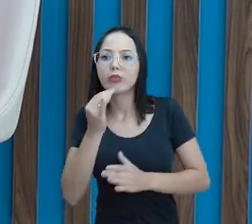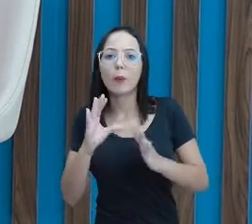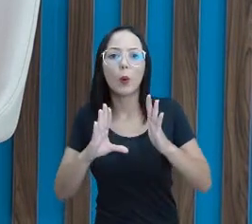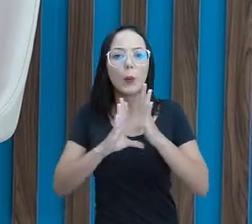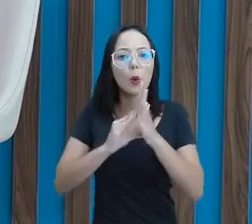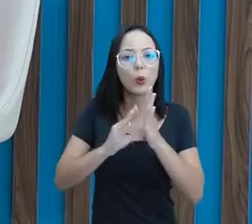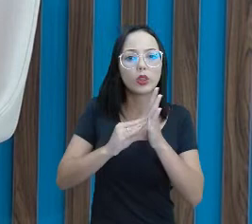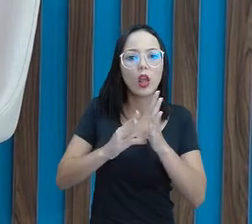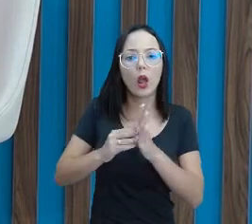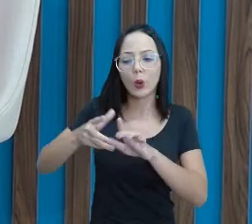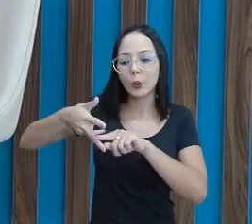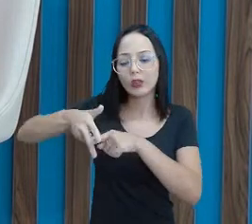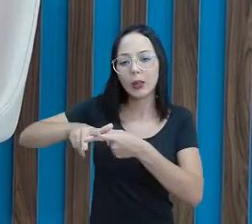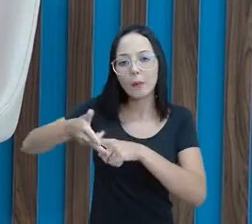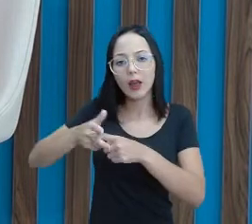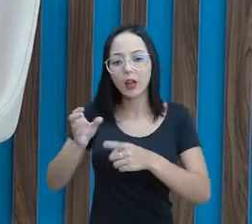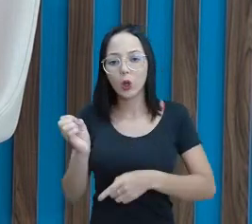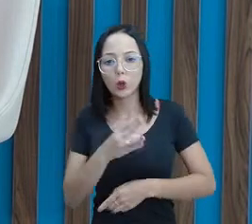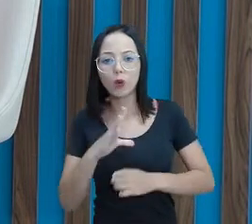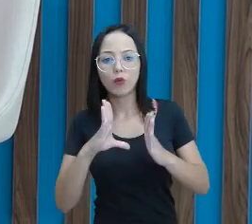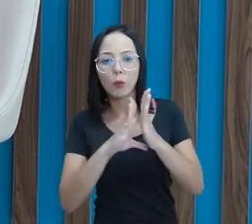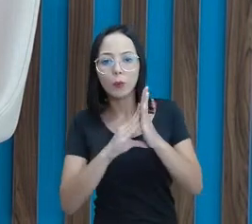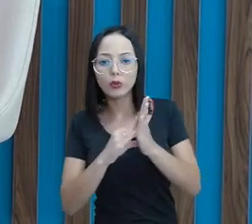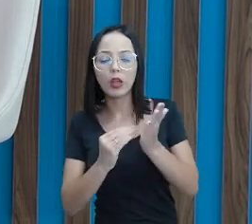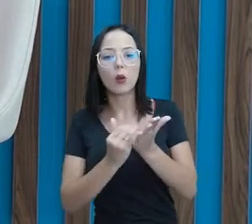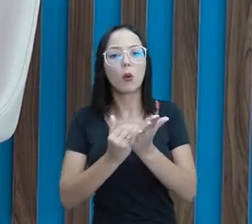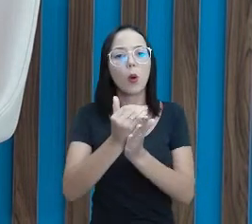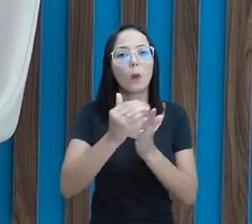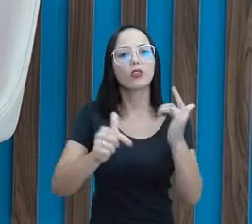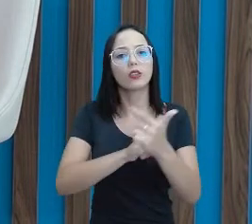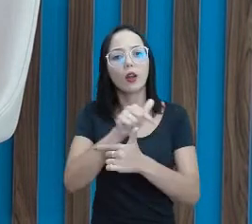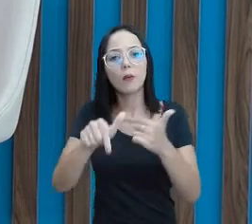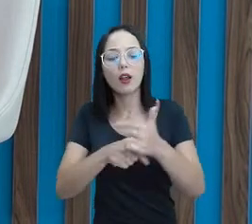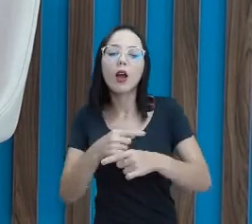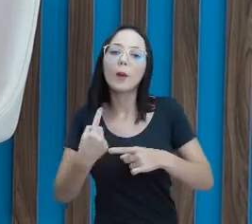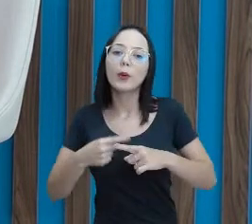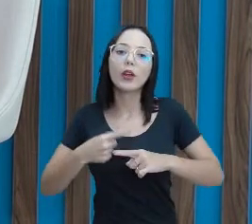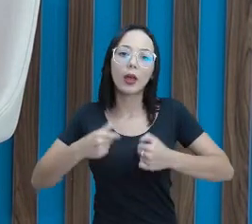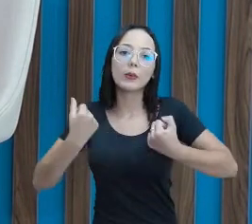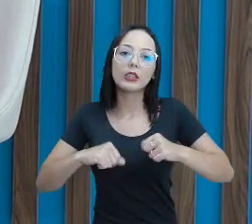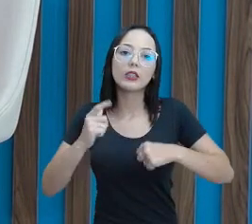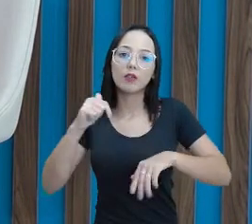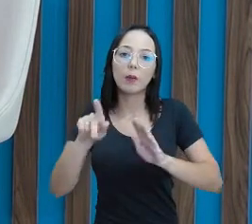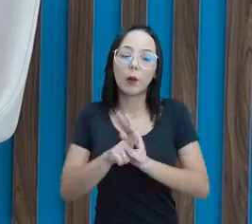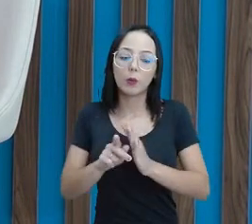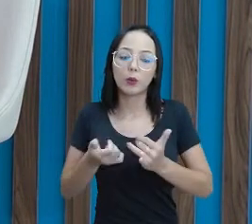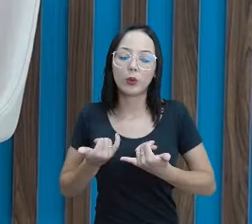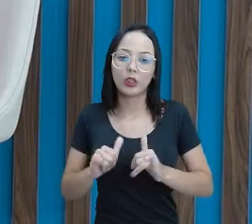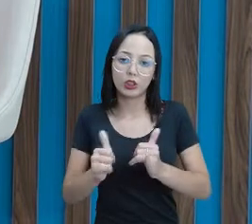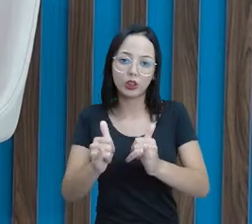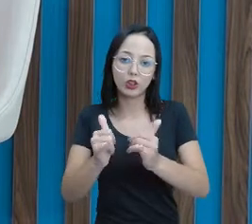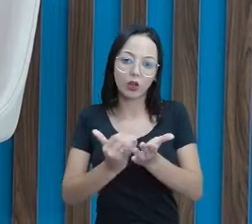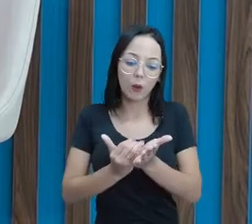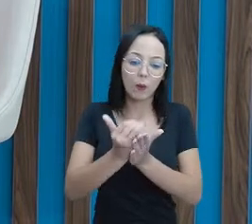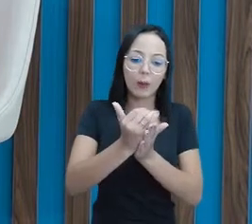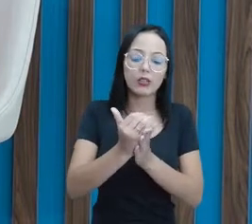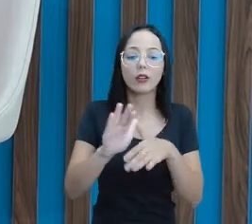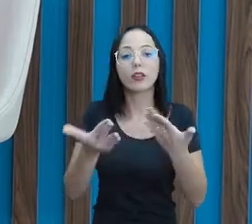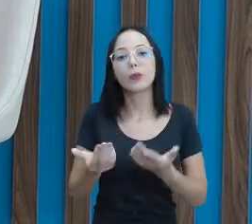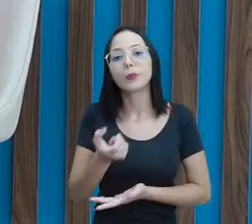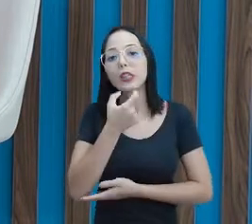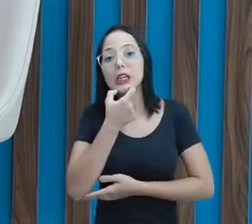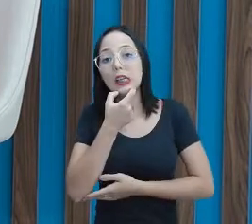de equipamentos. Eles começam a trabalhar primeiramente que eles precisavam, né, de uma fonte de energia. E aí a Inglaterra, ela